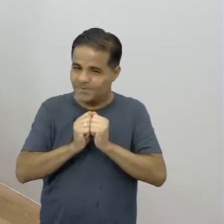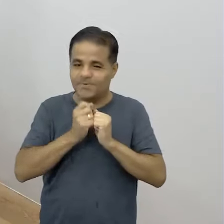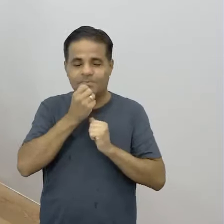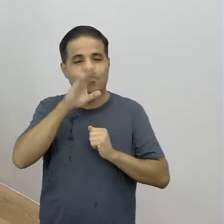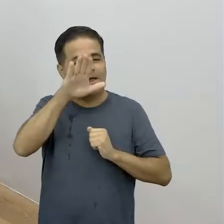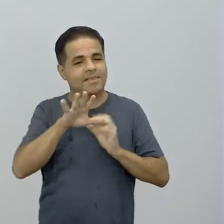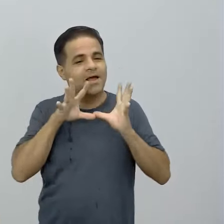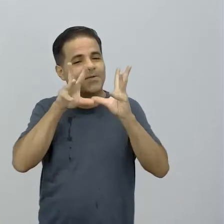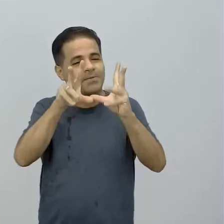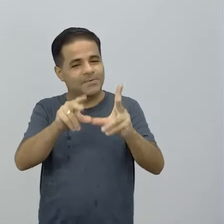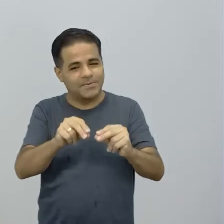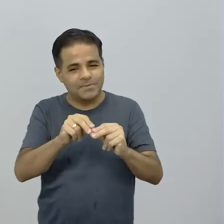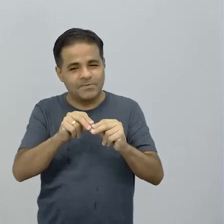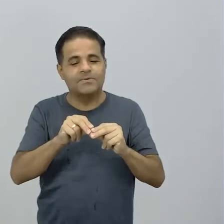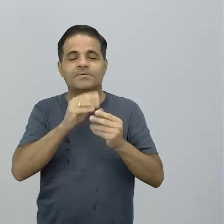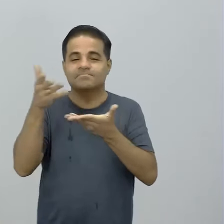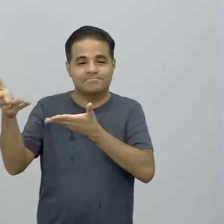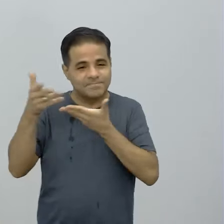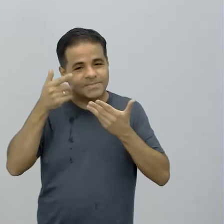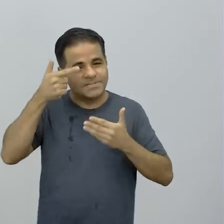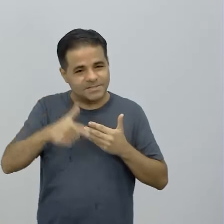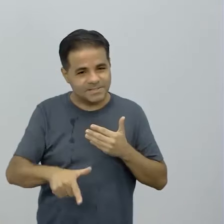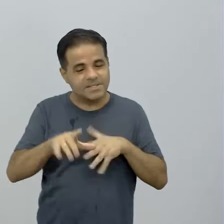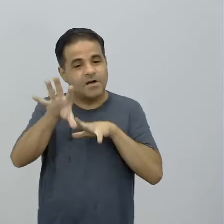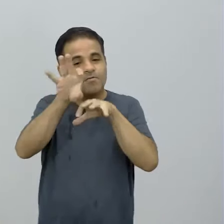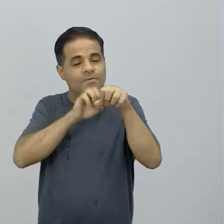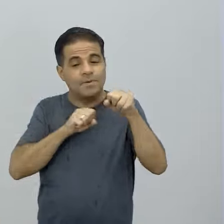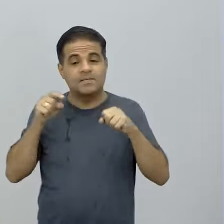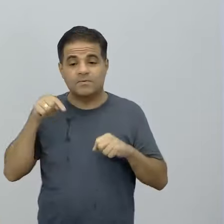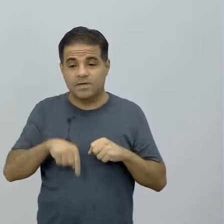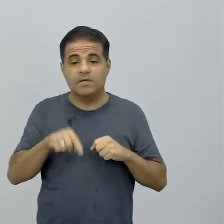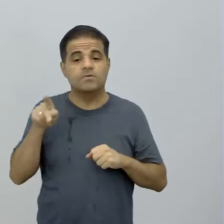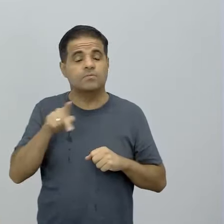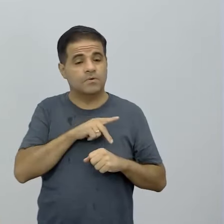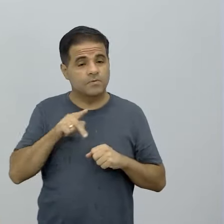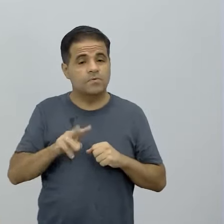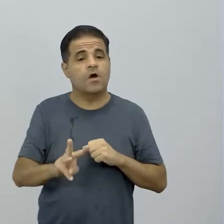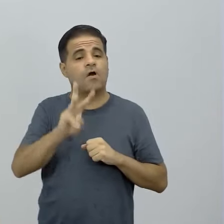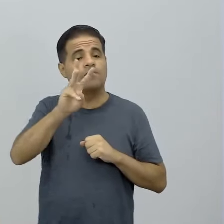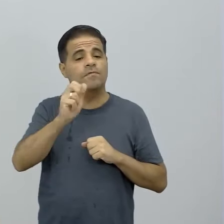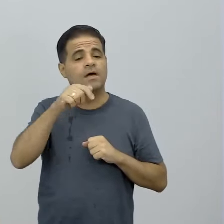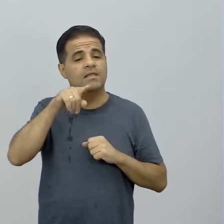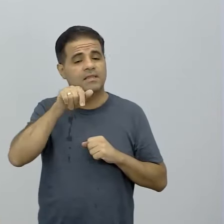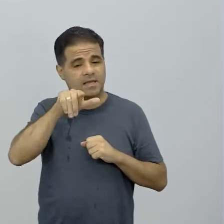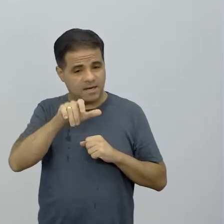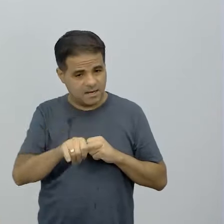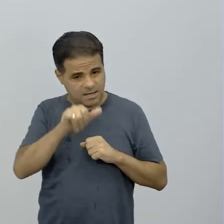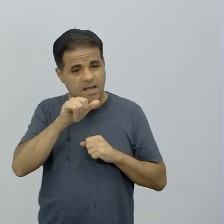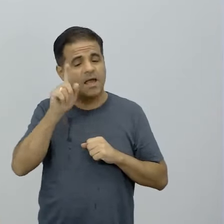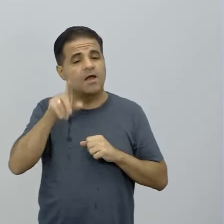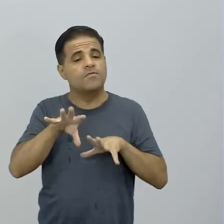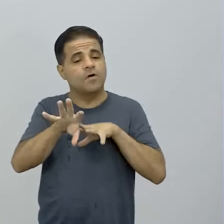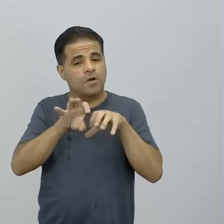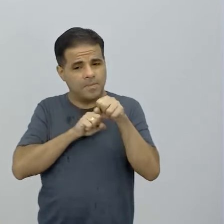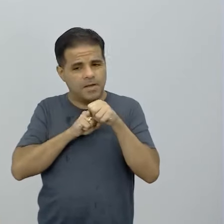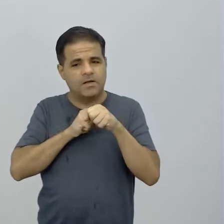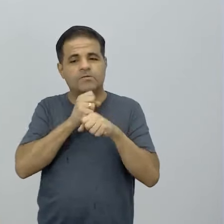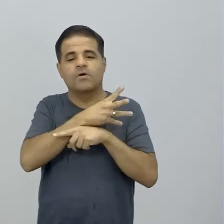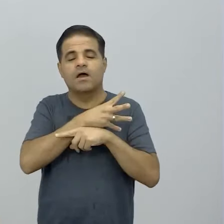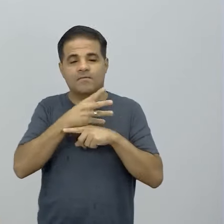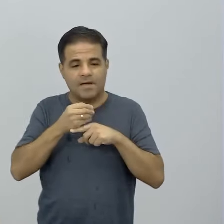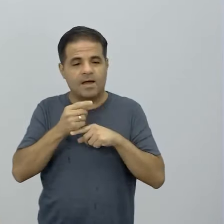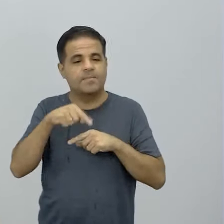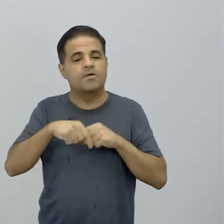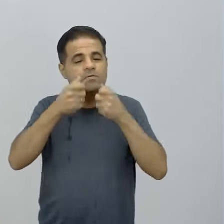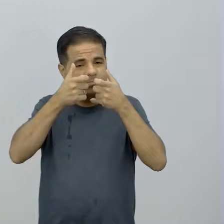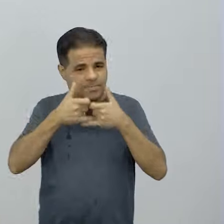tarde a todos, sejam todos bem-vindos a mais essa formação. Sou o professor Vanderlei, formador da EFAP. Vou fazer